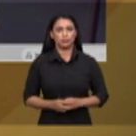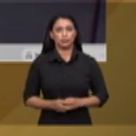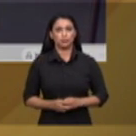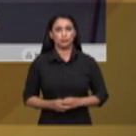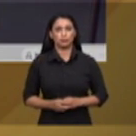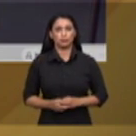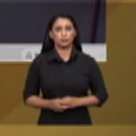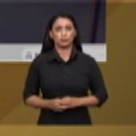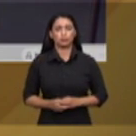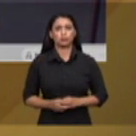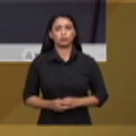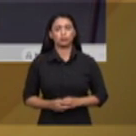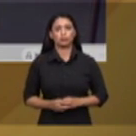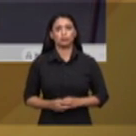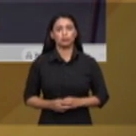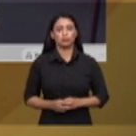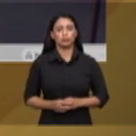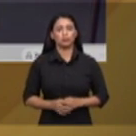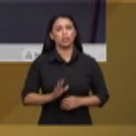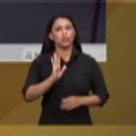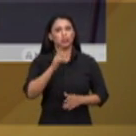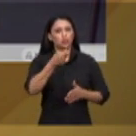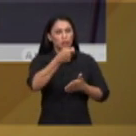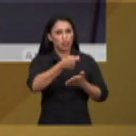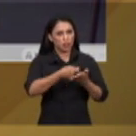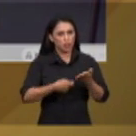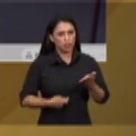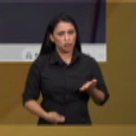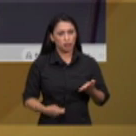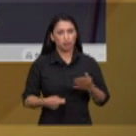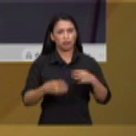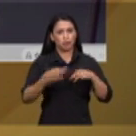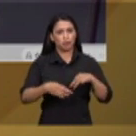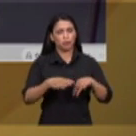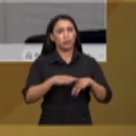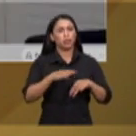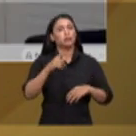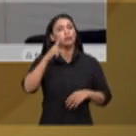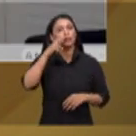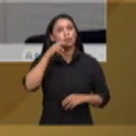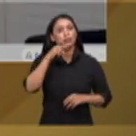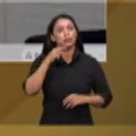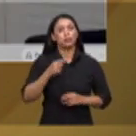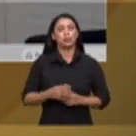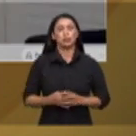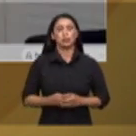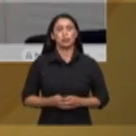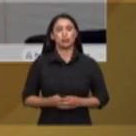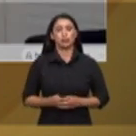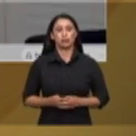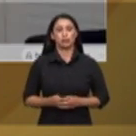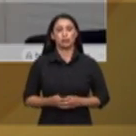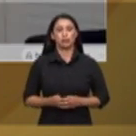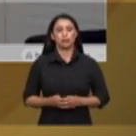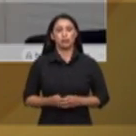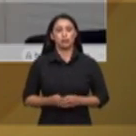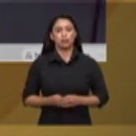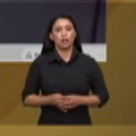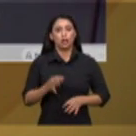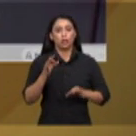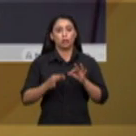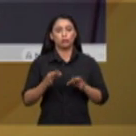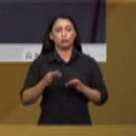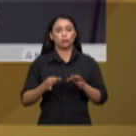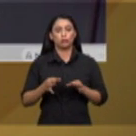Conforme bem relatado por sua excelência, o relator, o ministro Gilmar Mendes, trata-se do julgamento conjunto